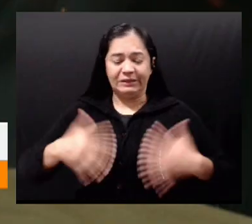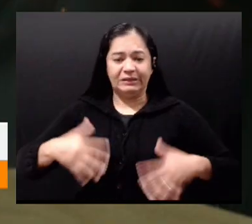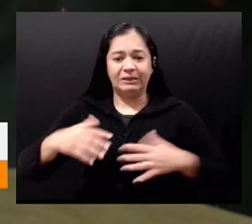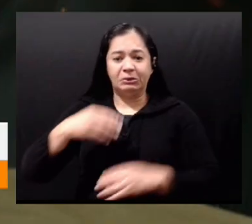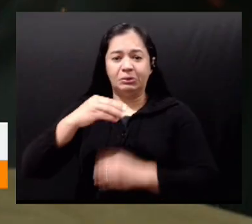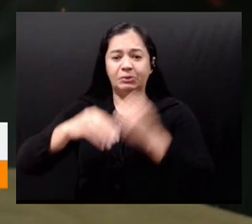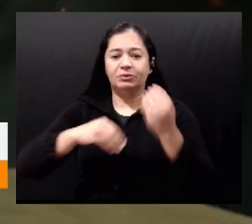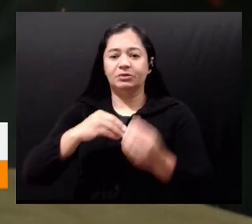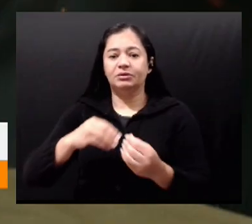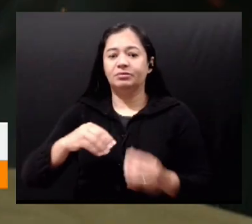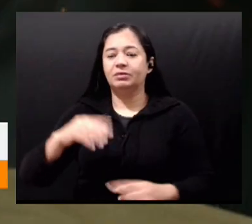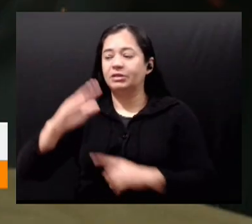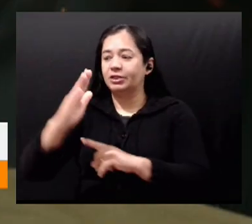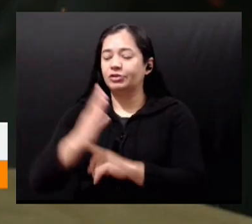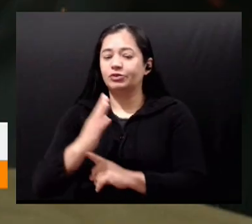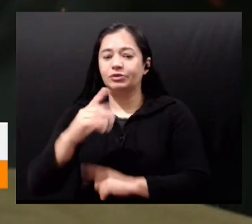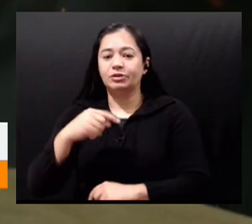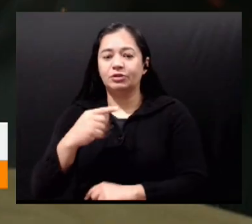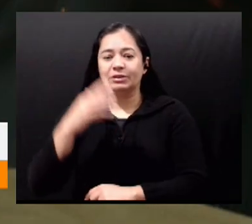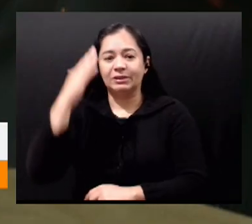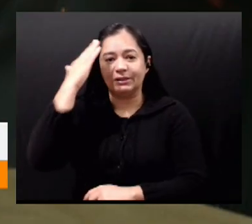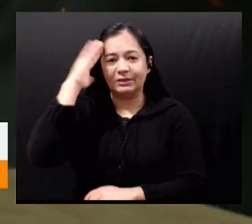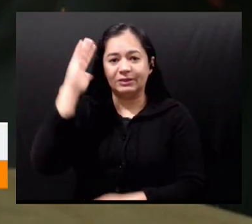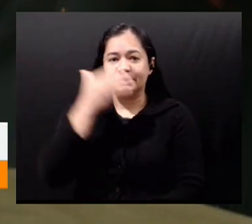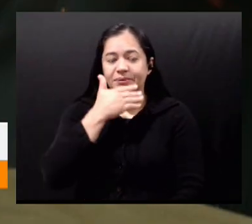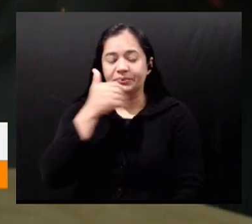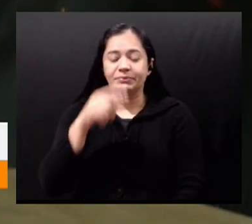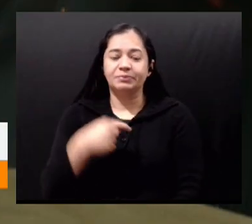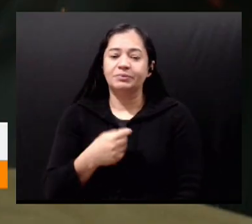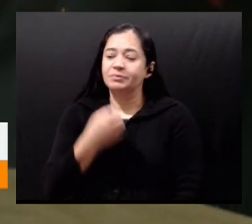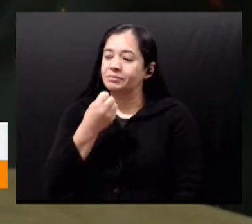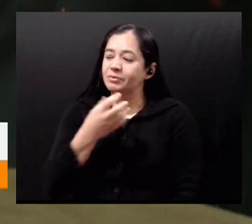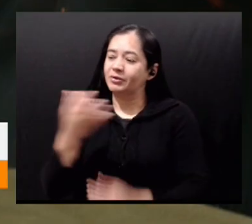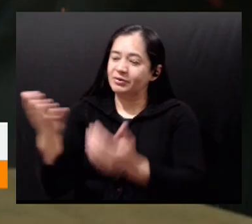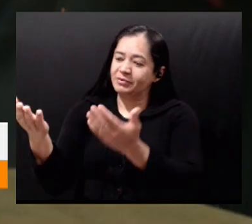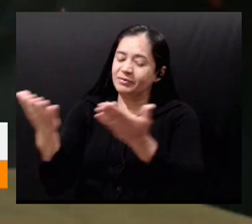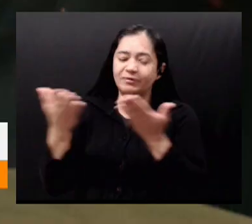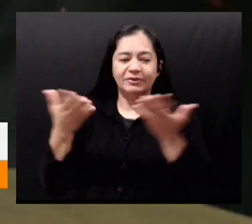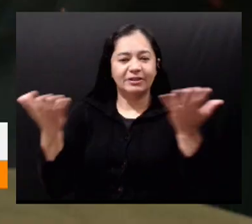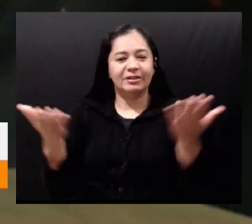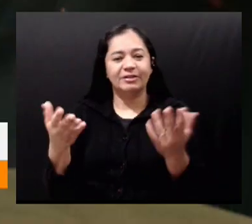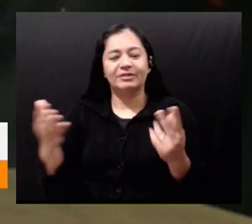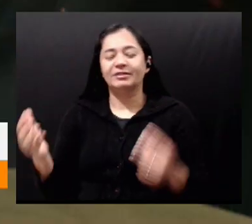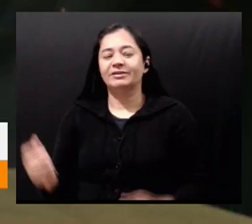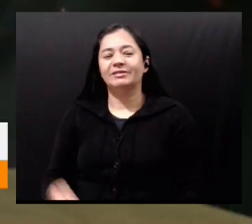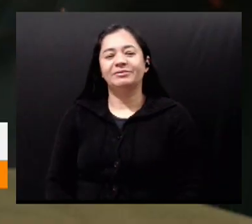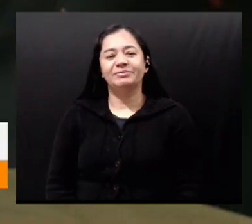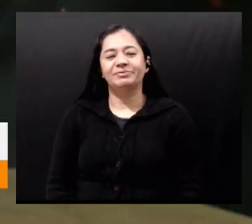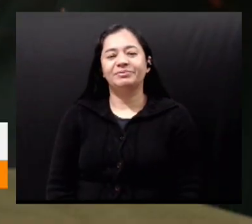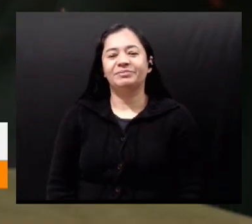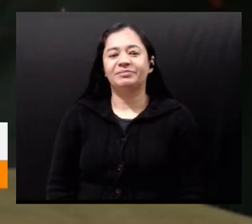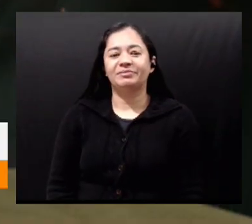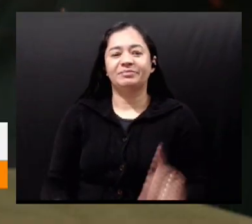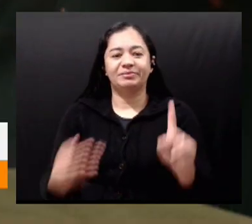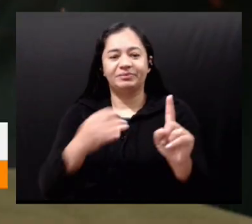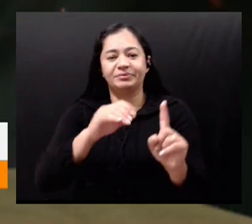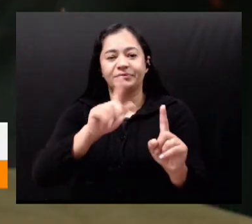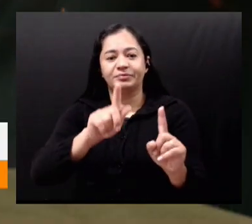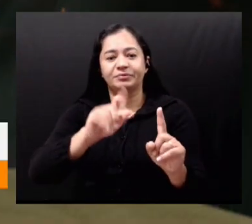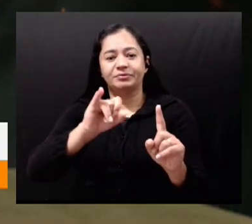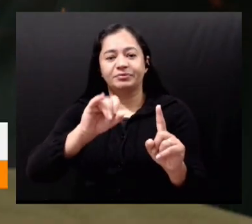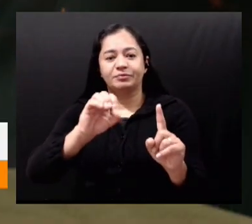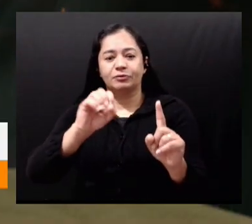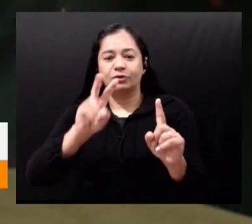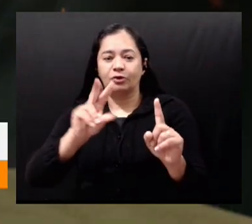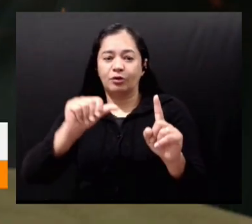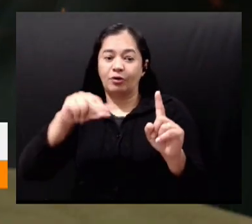por trás desse fenômeno, a gente dá as boas-vindas oficialmente às nossas convidadas. Giovana Beltramini Goldschmidt, ela